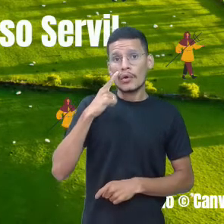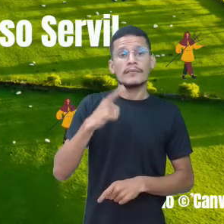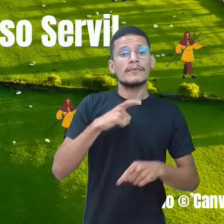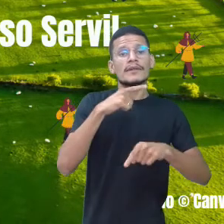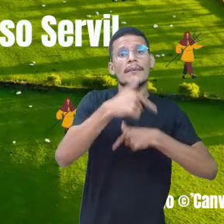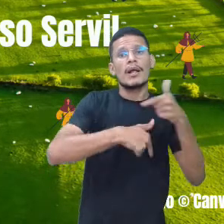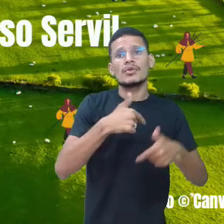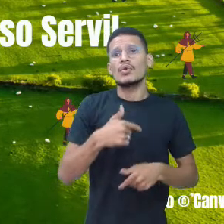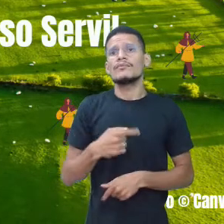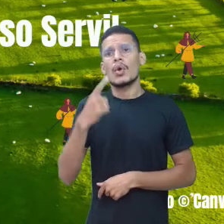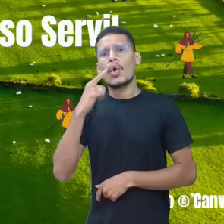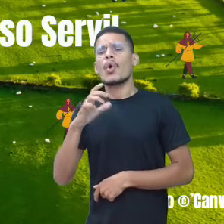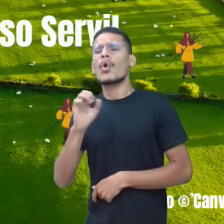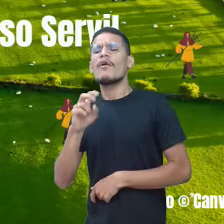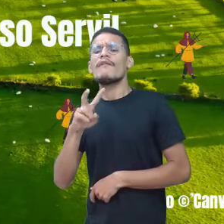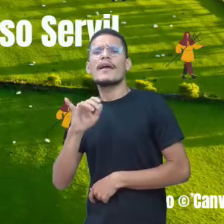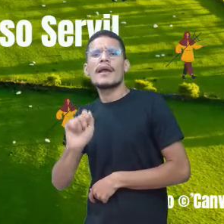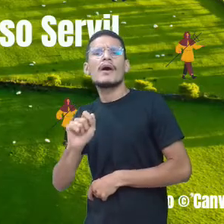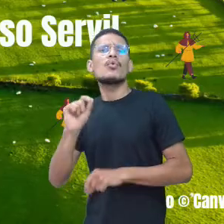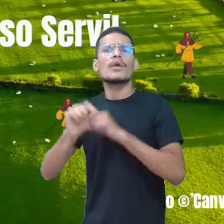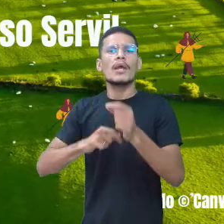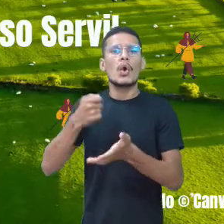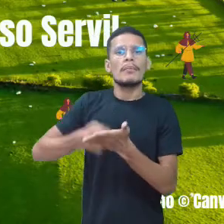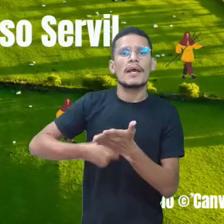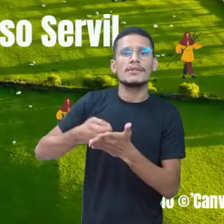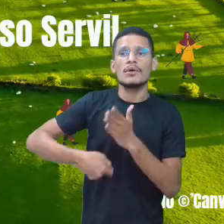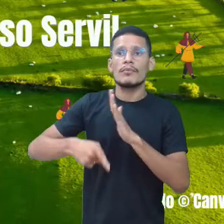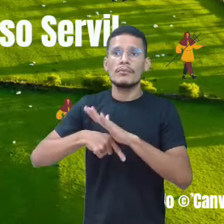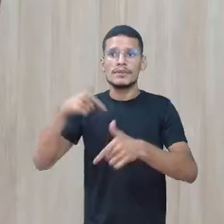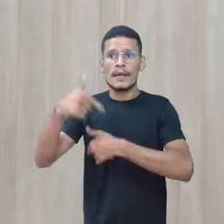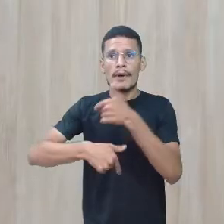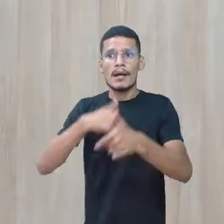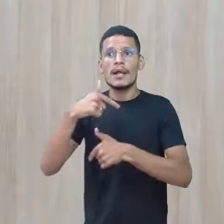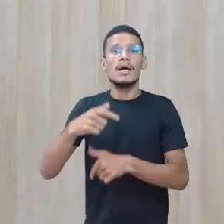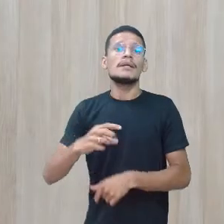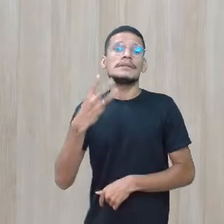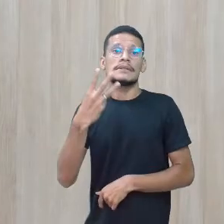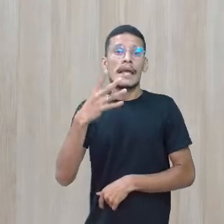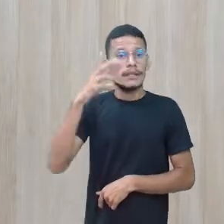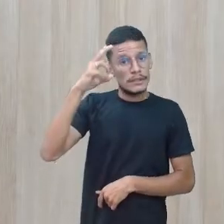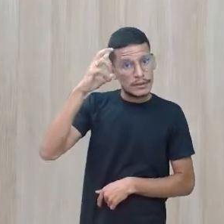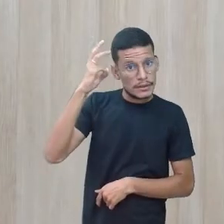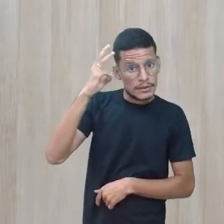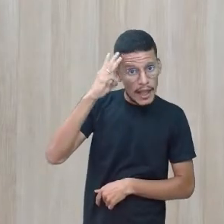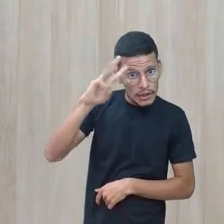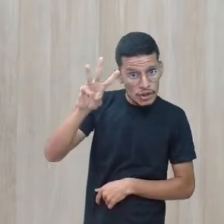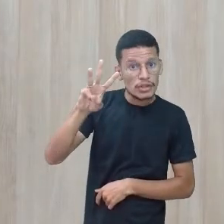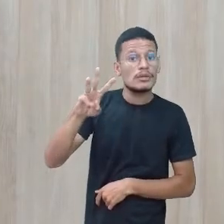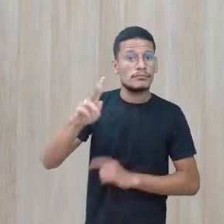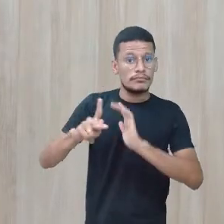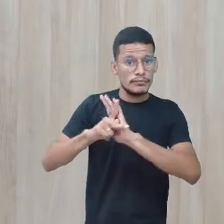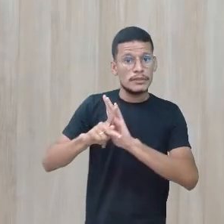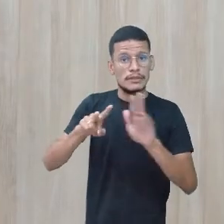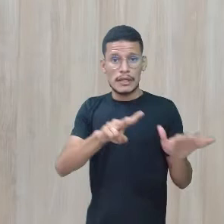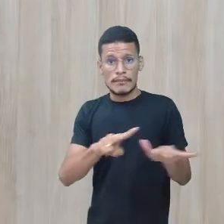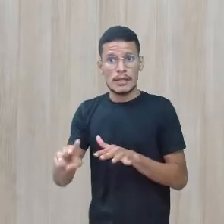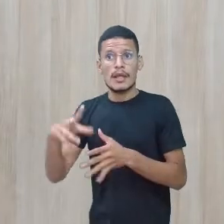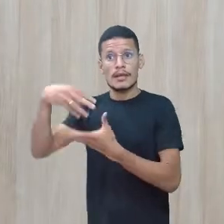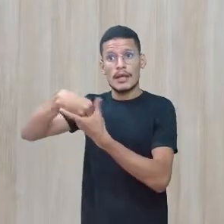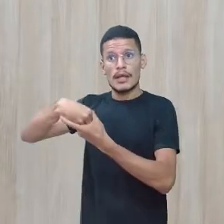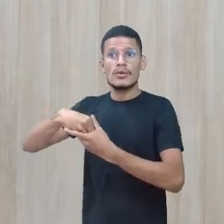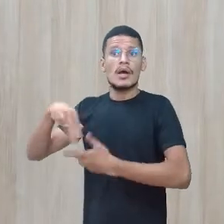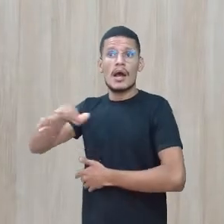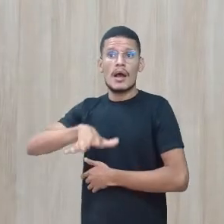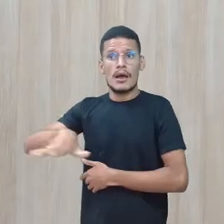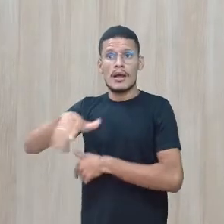era a corvéia? A obrigação que ele tinha de trabalhar pelo menos 3 dias da semana nas terras do senhor.